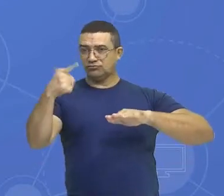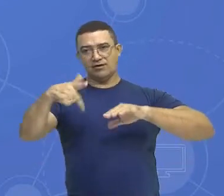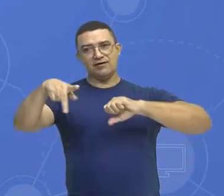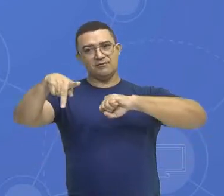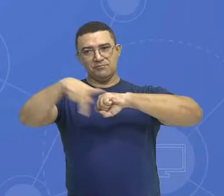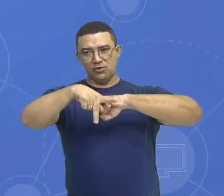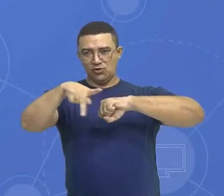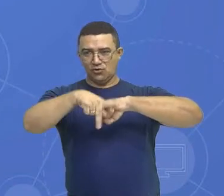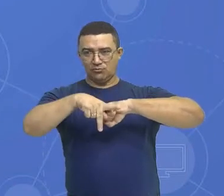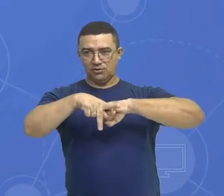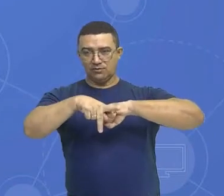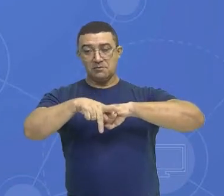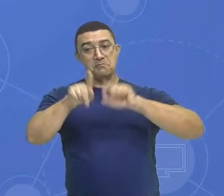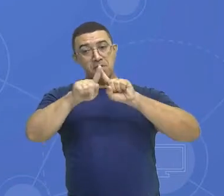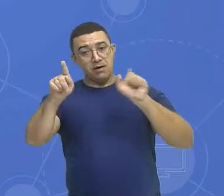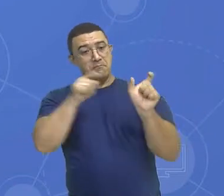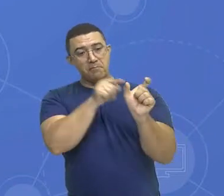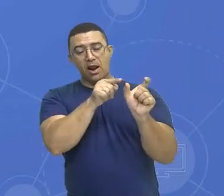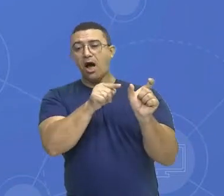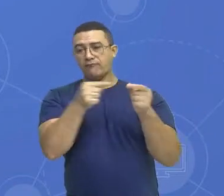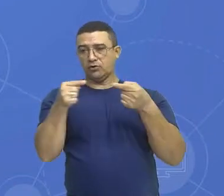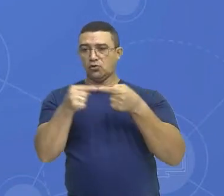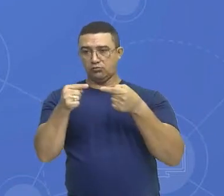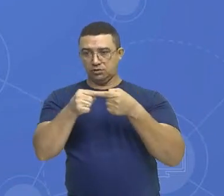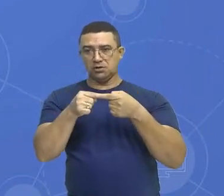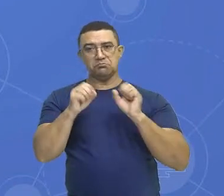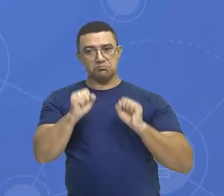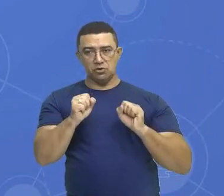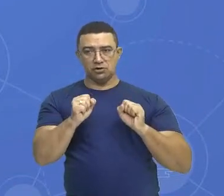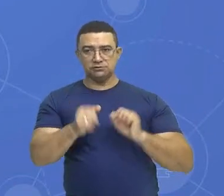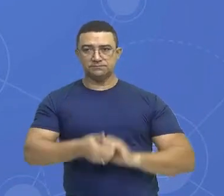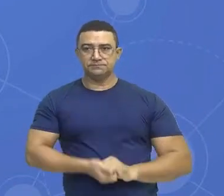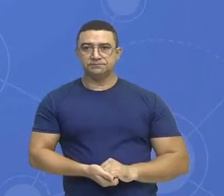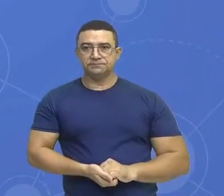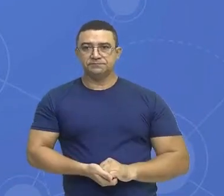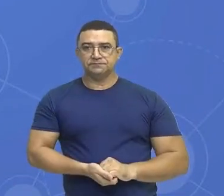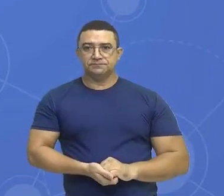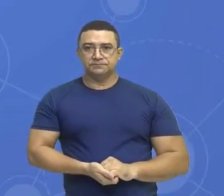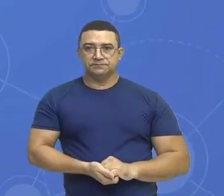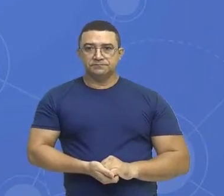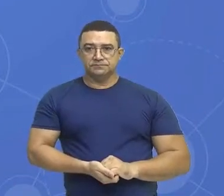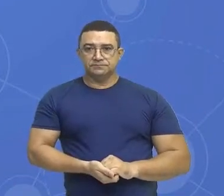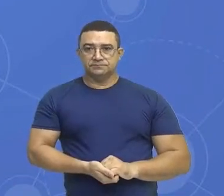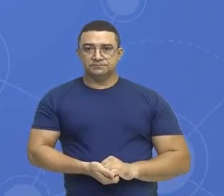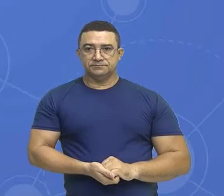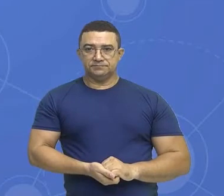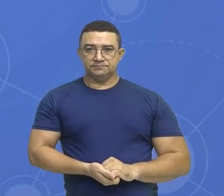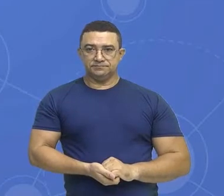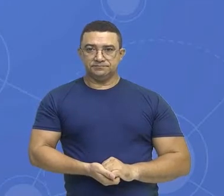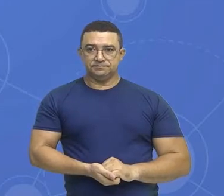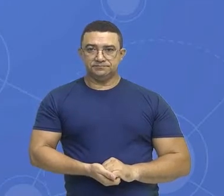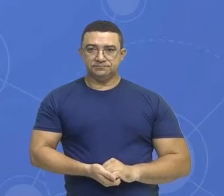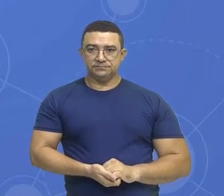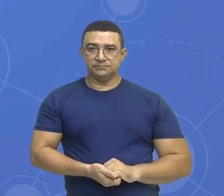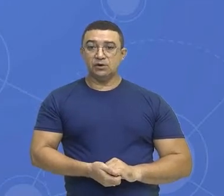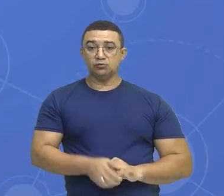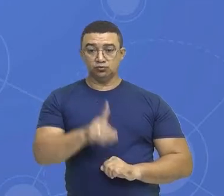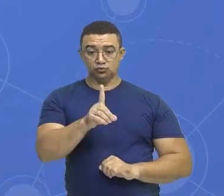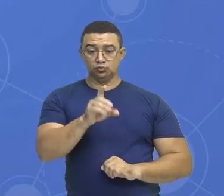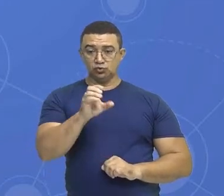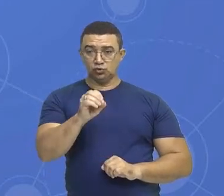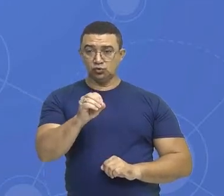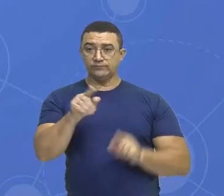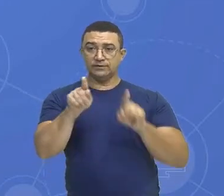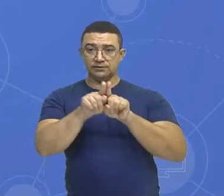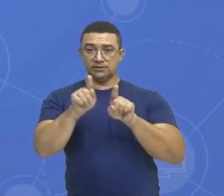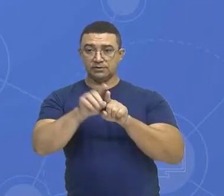vou ter uma palavra equivalente. Ainda assim, ele segue as mesmas regras. Certo, gente? Então, nossos amiguinhos aí, né, o do e o does, eles